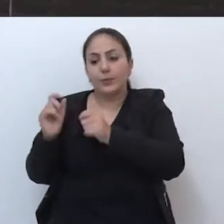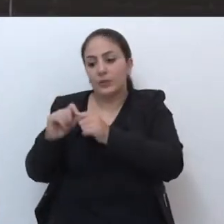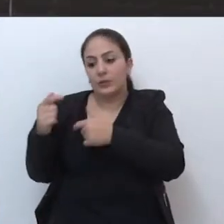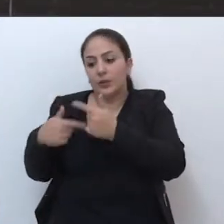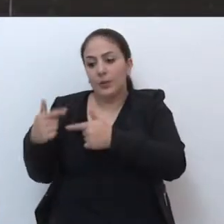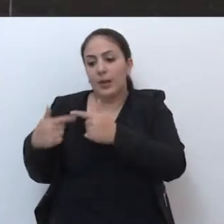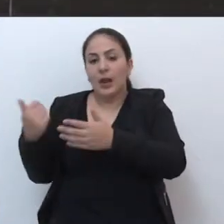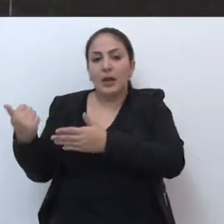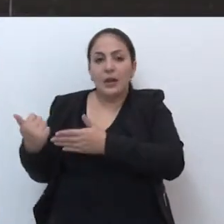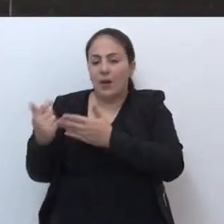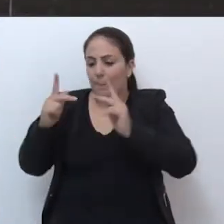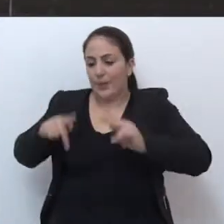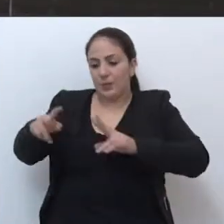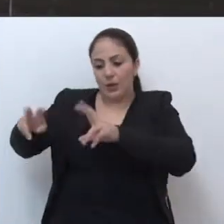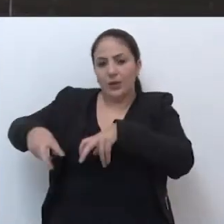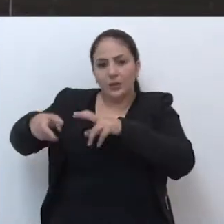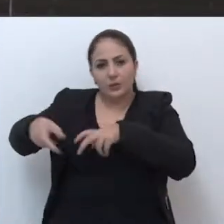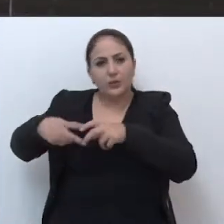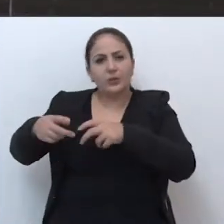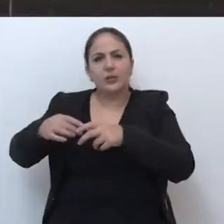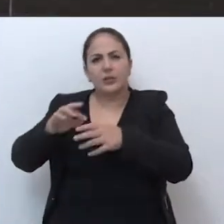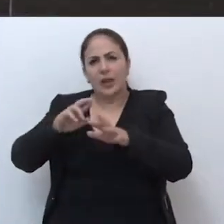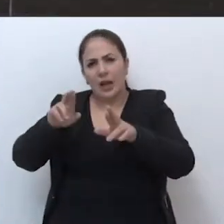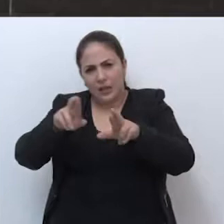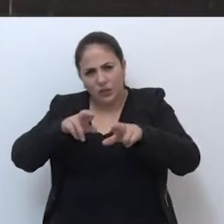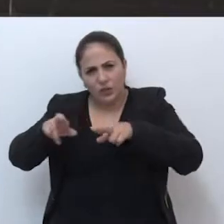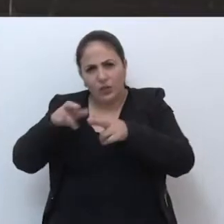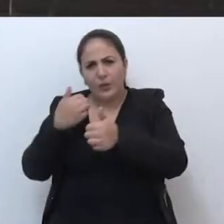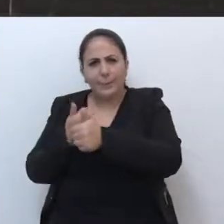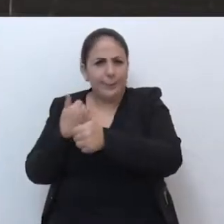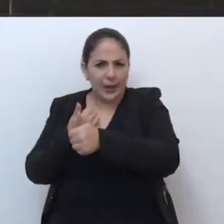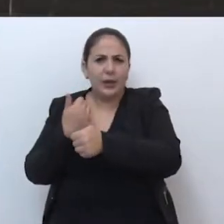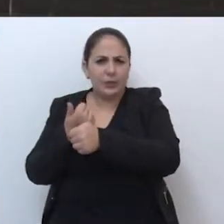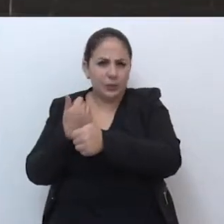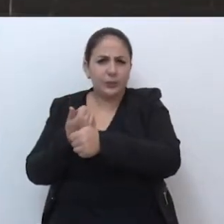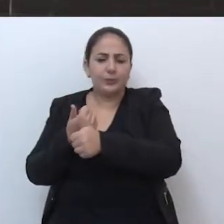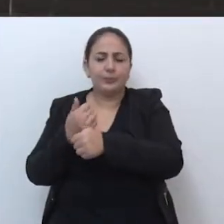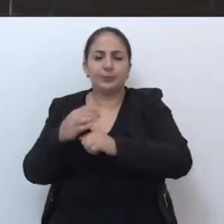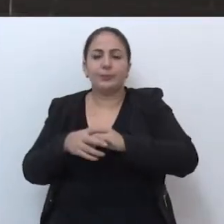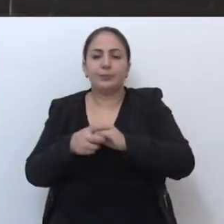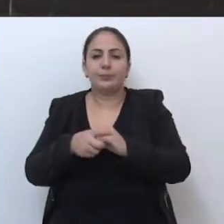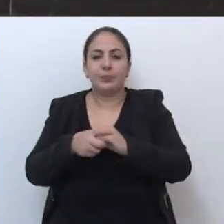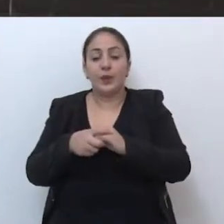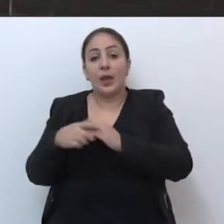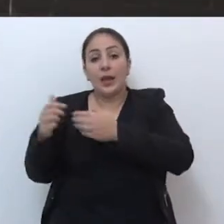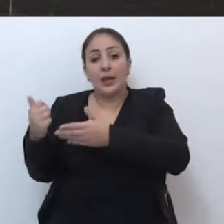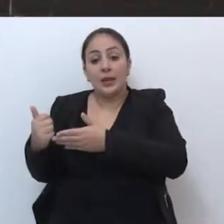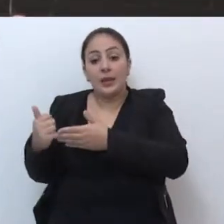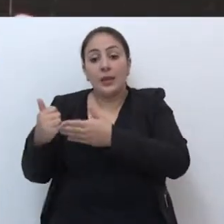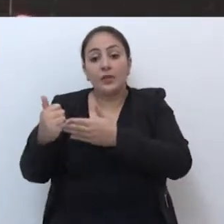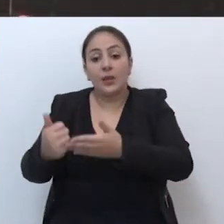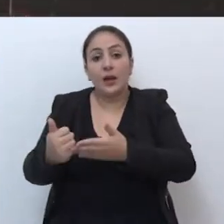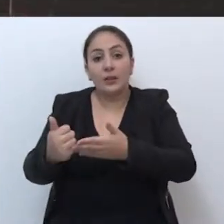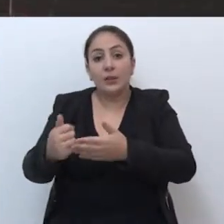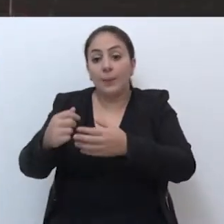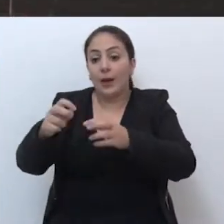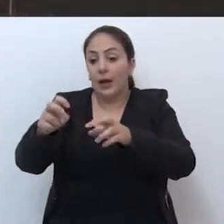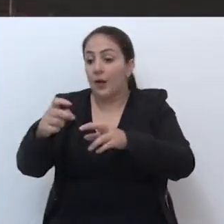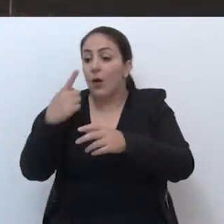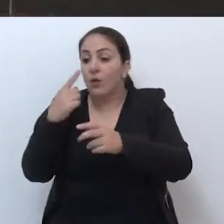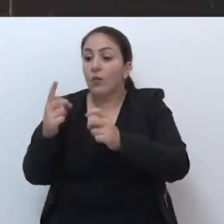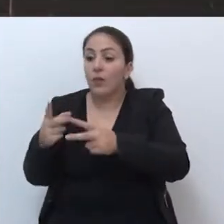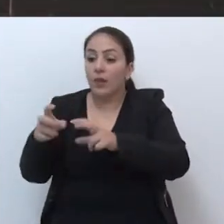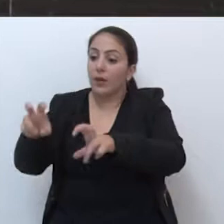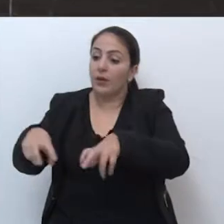região ali da Grande Sarandi, Rondaldo, Constantino, Liberato Salzano, enfim, aquela região, levava para colonizar